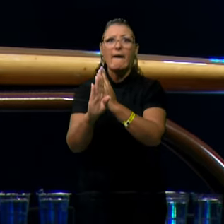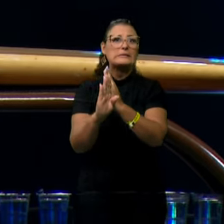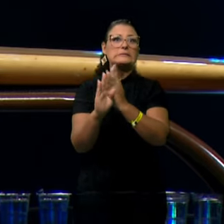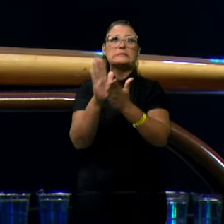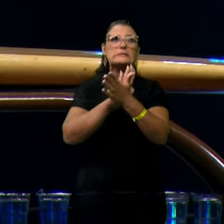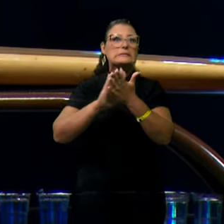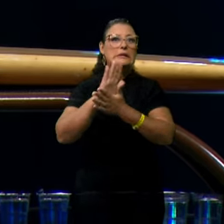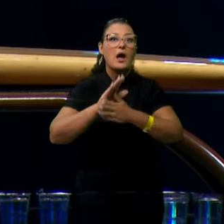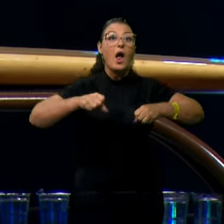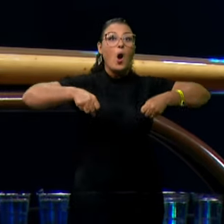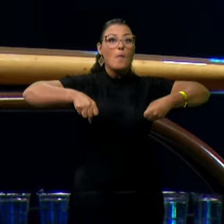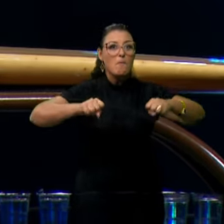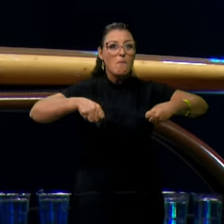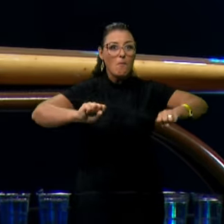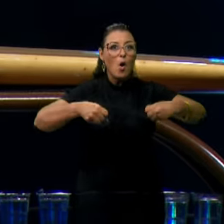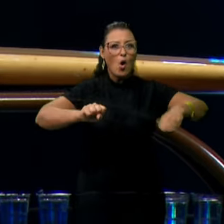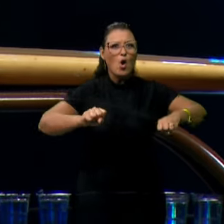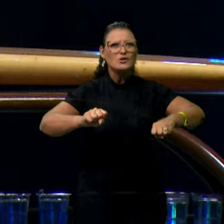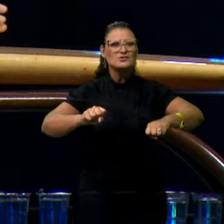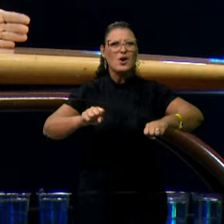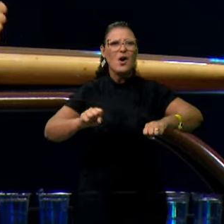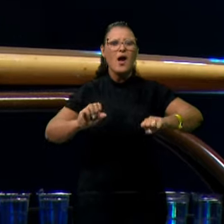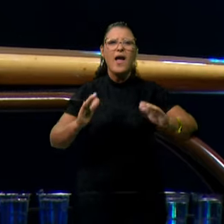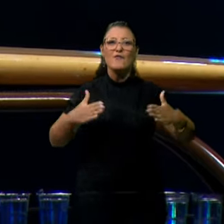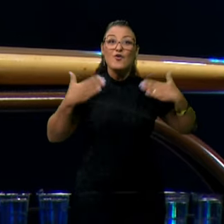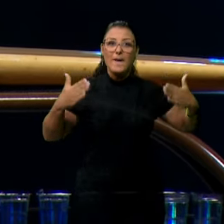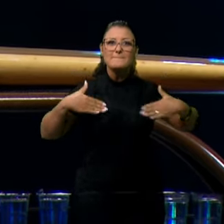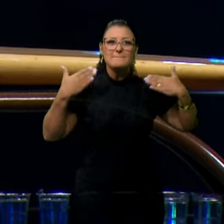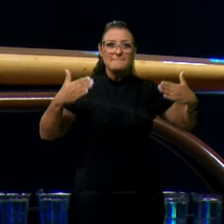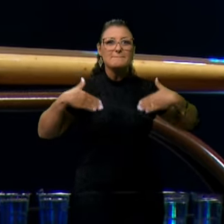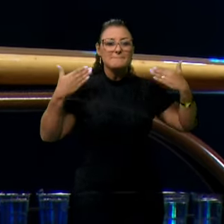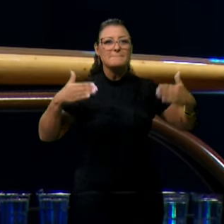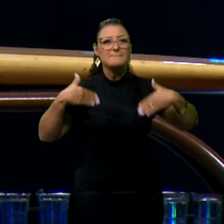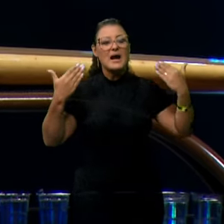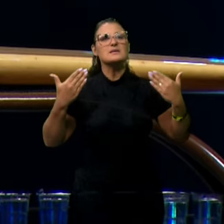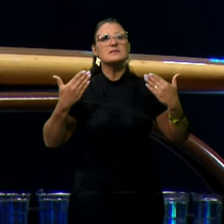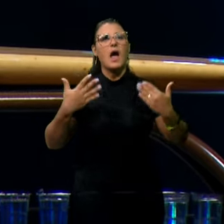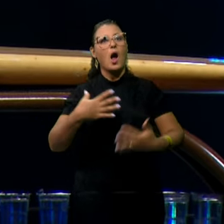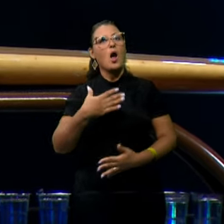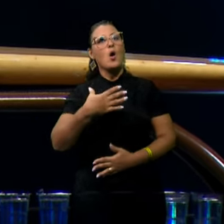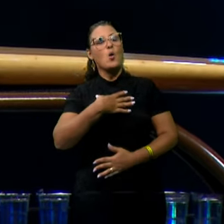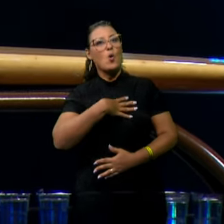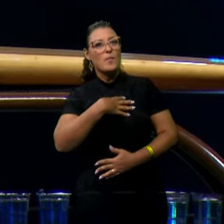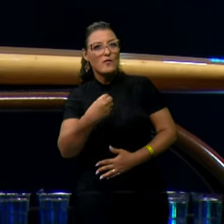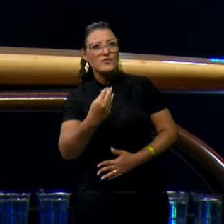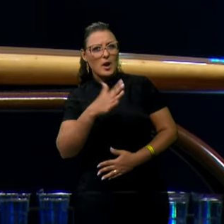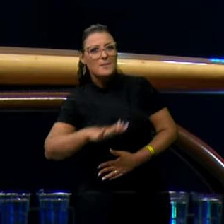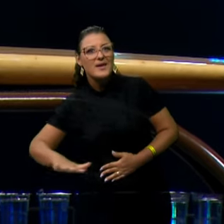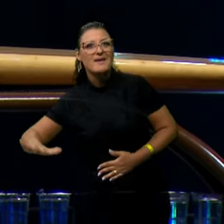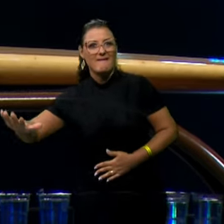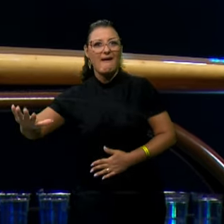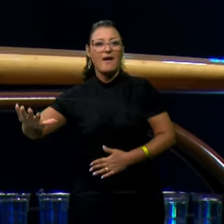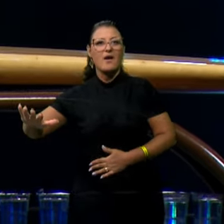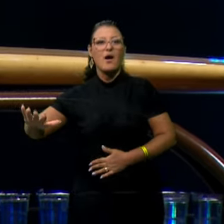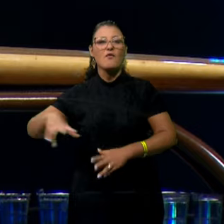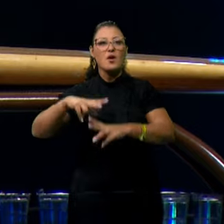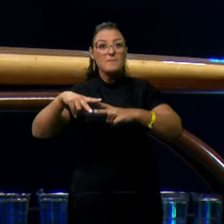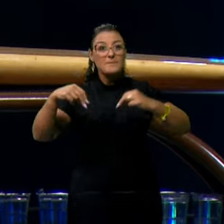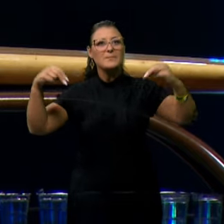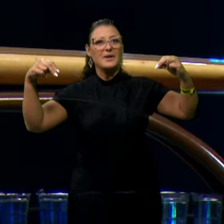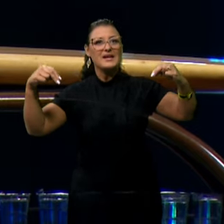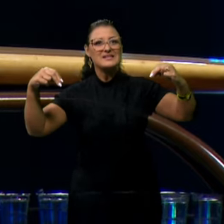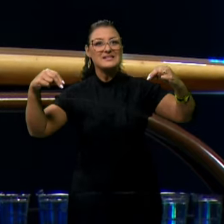saí de moto com Renan cedo que a gente foi no Catarina comprar um presentinho que foi aniversário dela pergunta para o seu vizinho se já comprou o presente dela